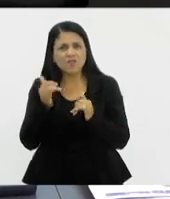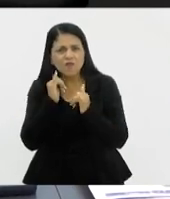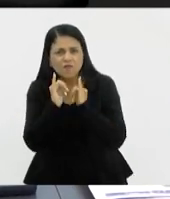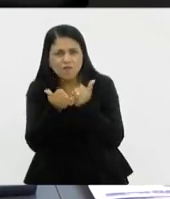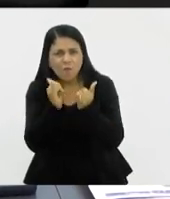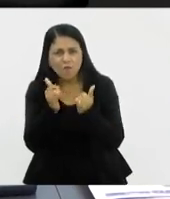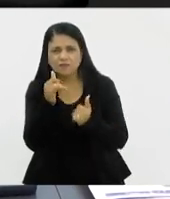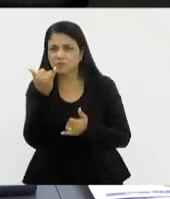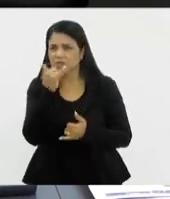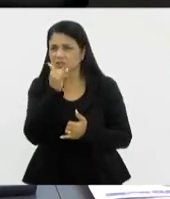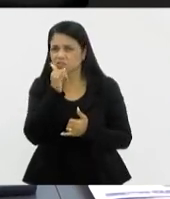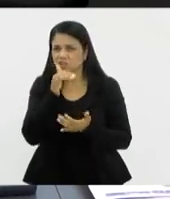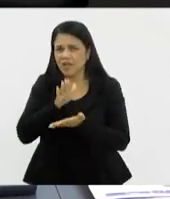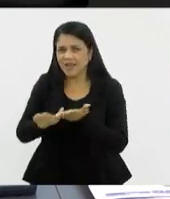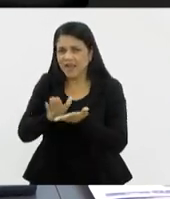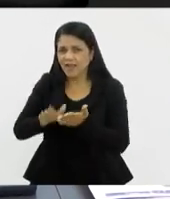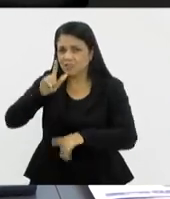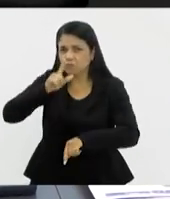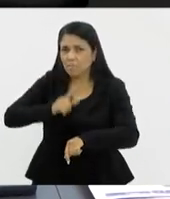Então, senhor presidente,